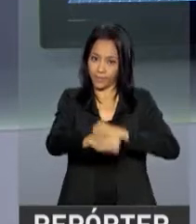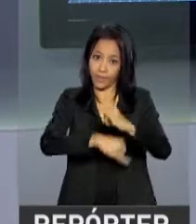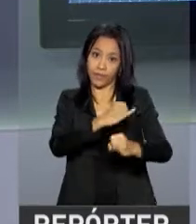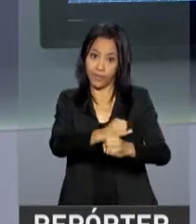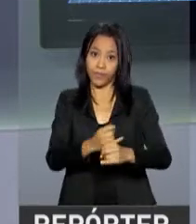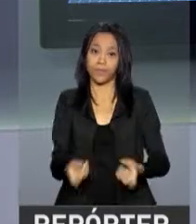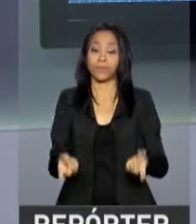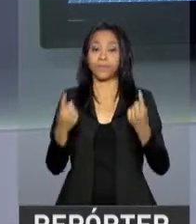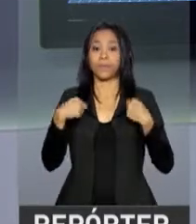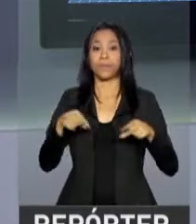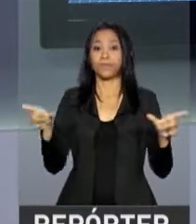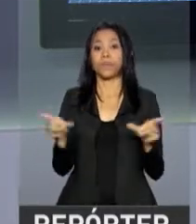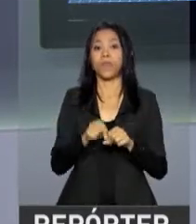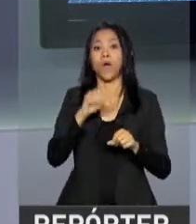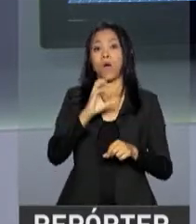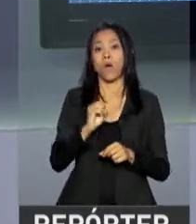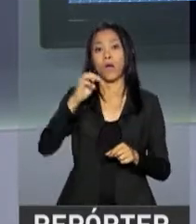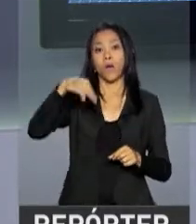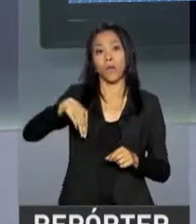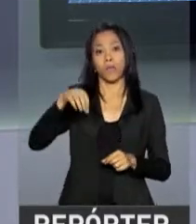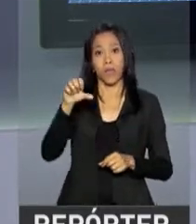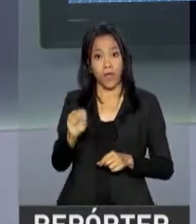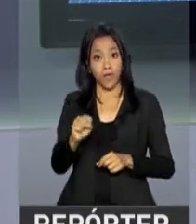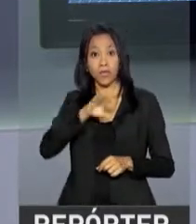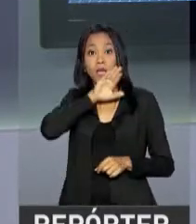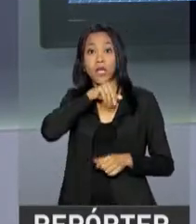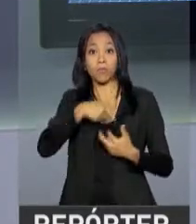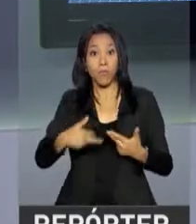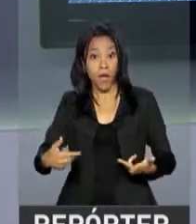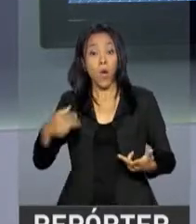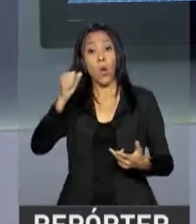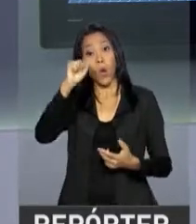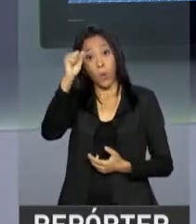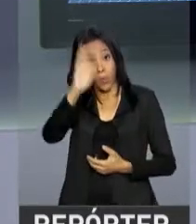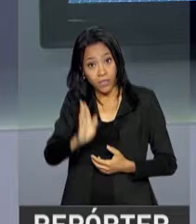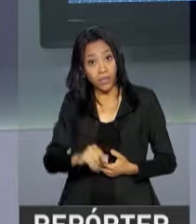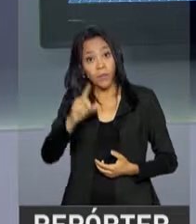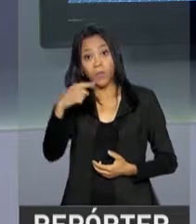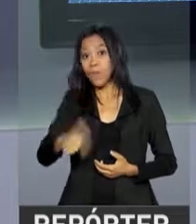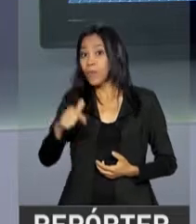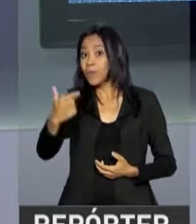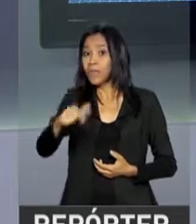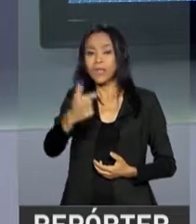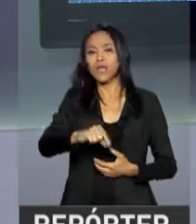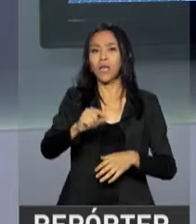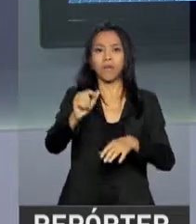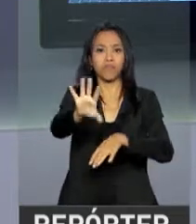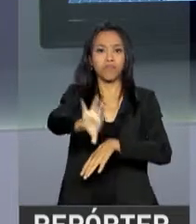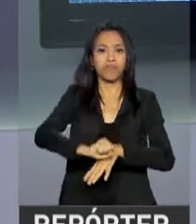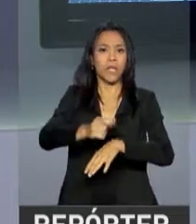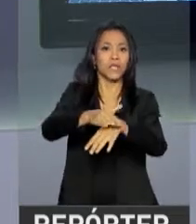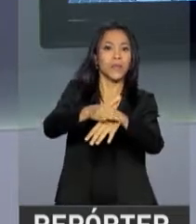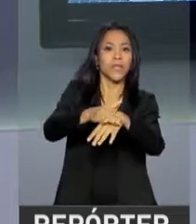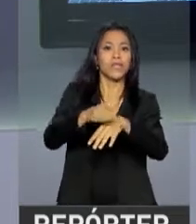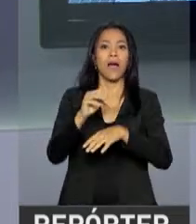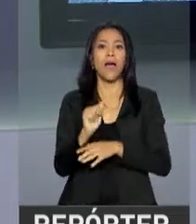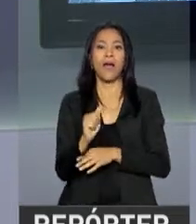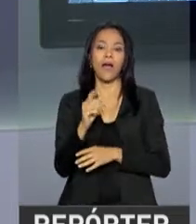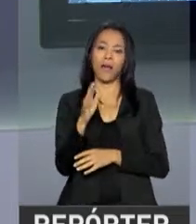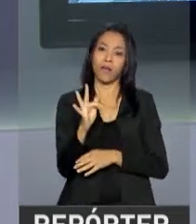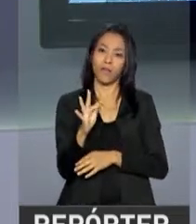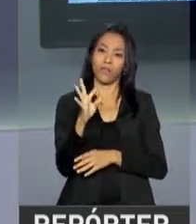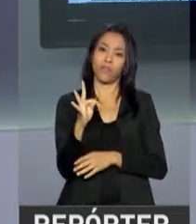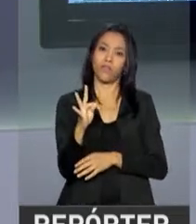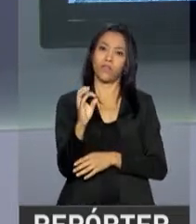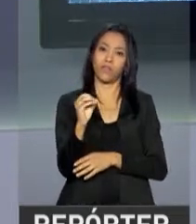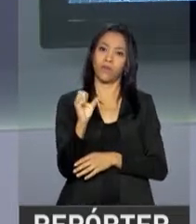Organização Mundial da Saúde Animal vai declarar o Brasil país livre de febre aftosa com vacinação, uma antiga reivindicação do